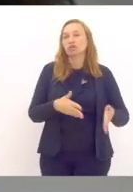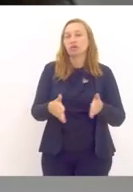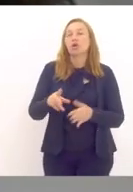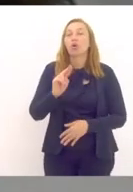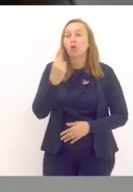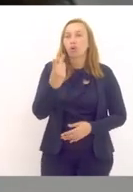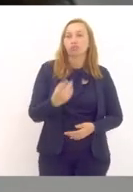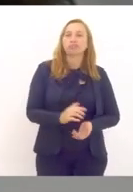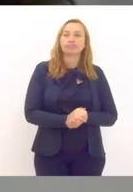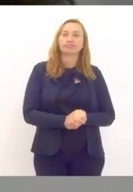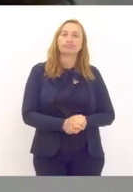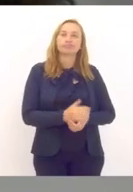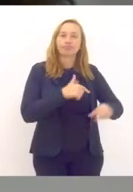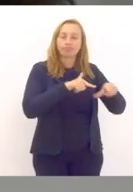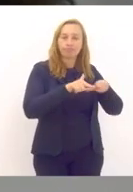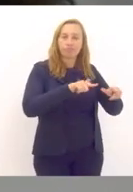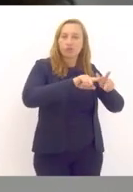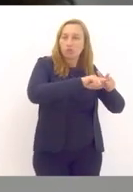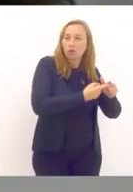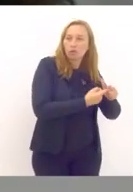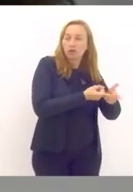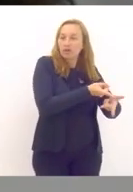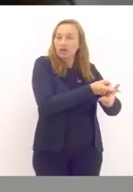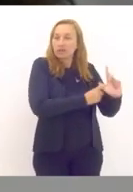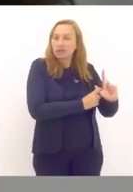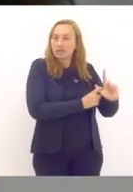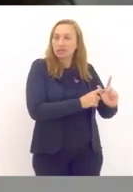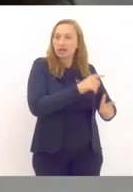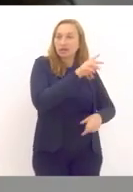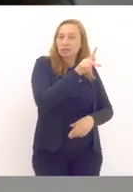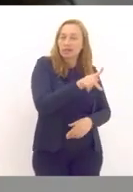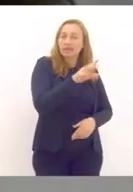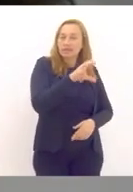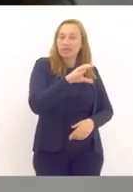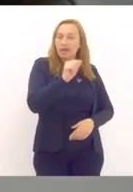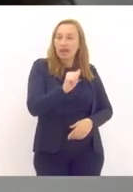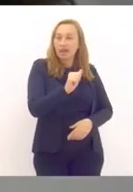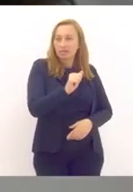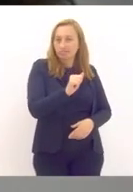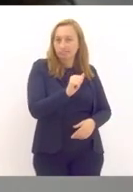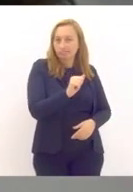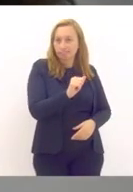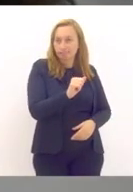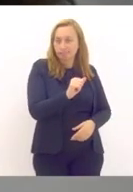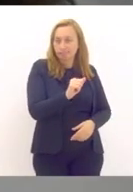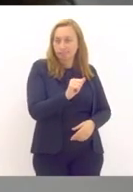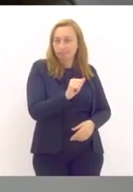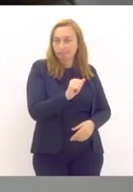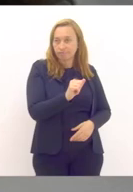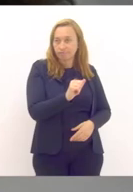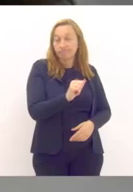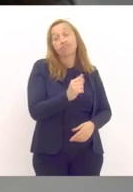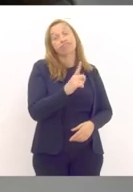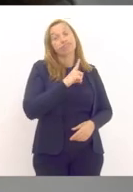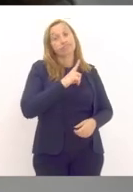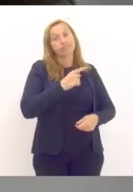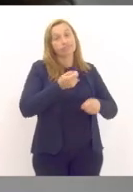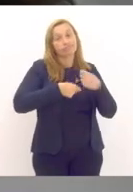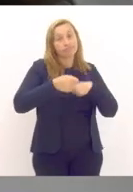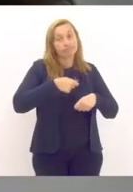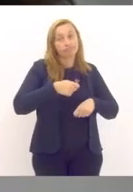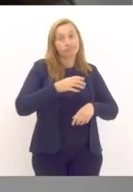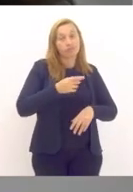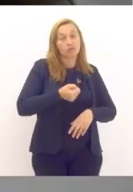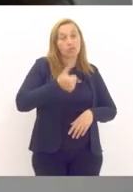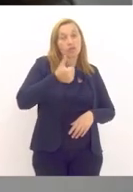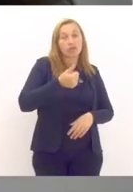trabalhar para corrigir a dívida com IPCA puro, porque nós teríamos uma economia aí de quase